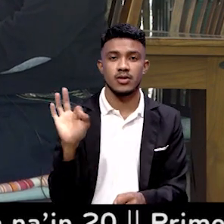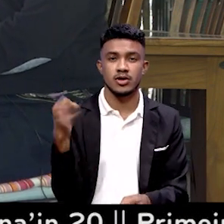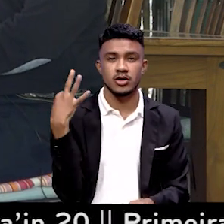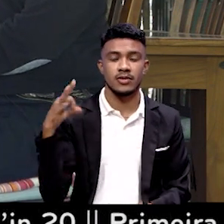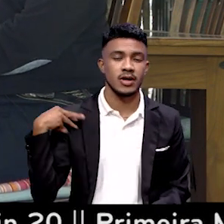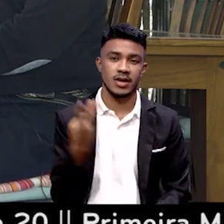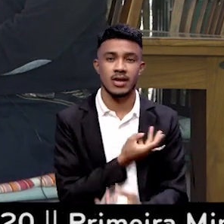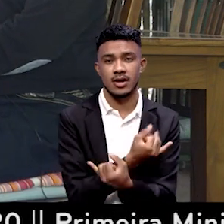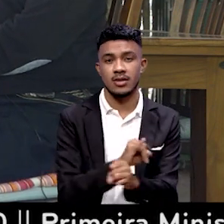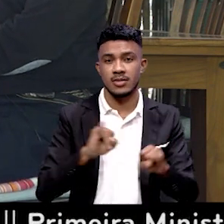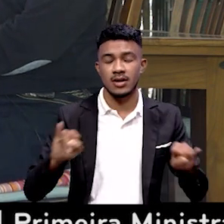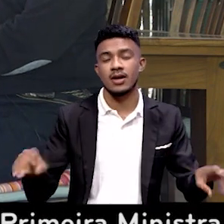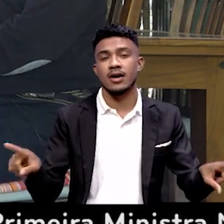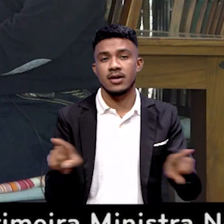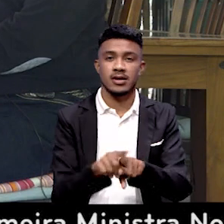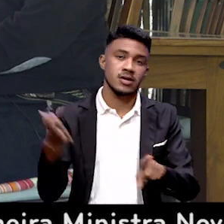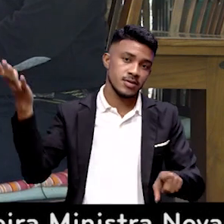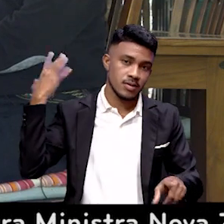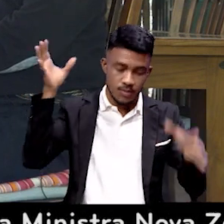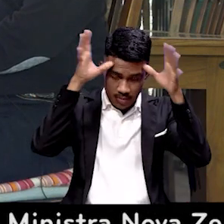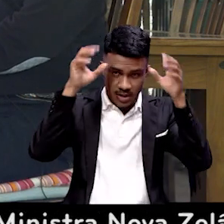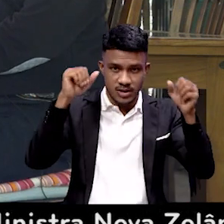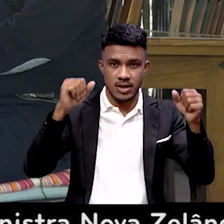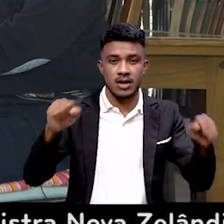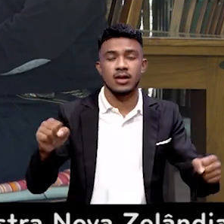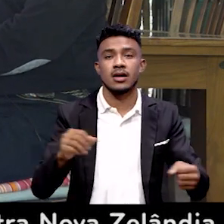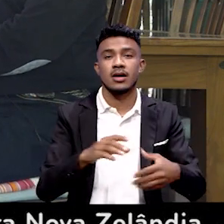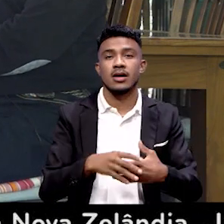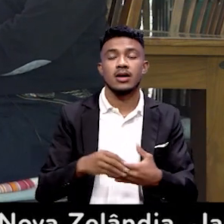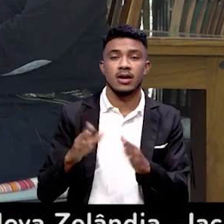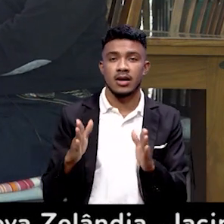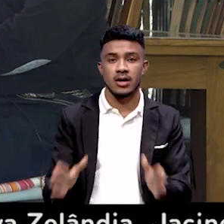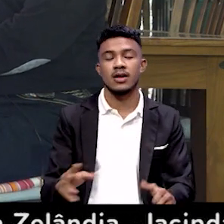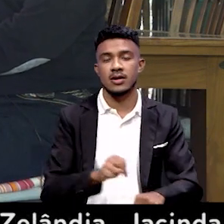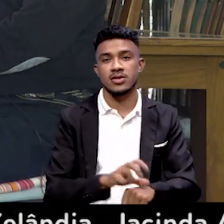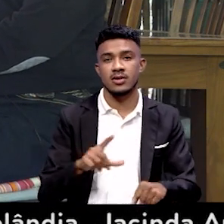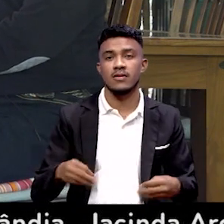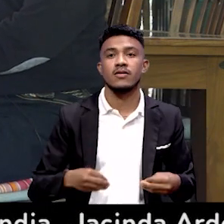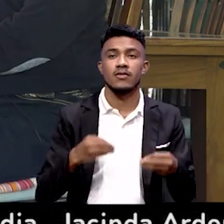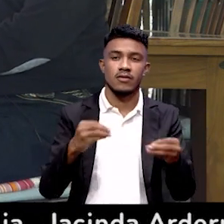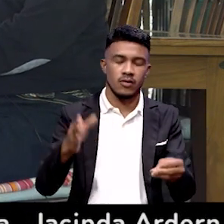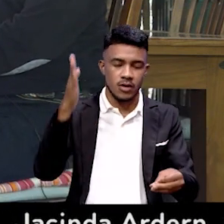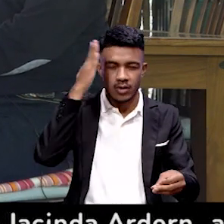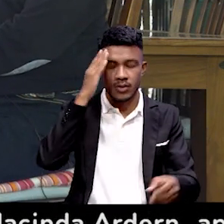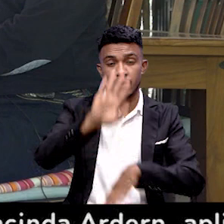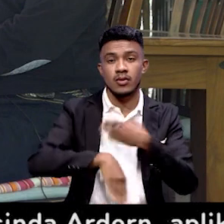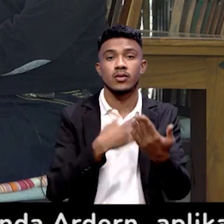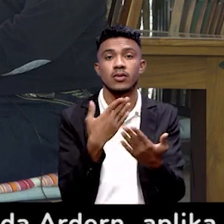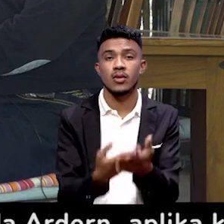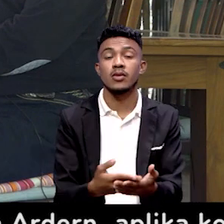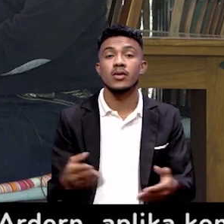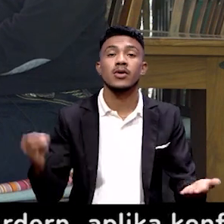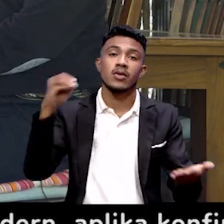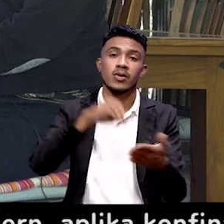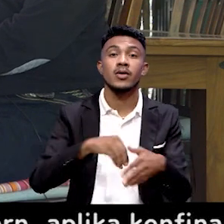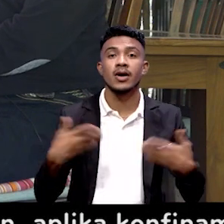Hanesan ex-presidente, líder nacional, carico bela fo, observação geral. Tô RNB e tenho